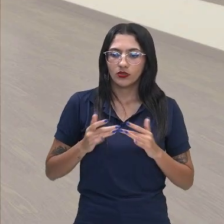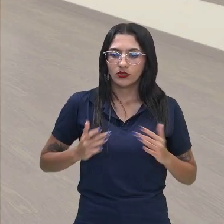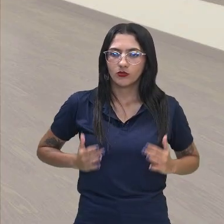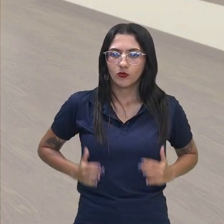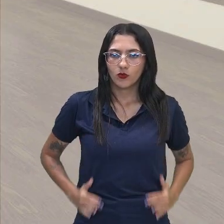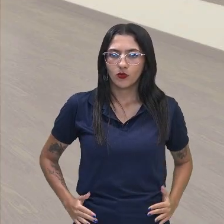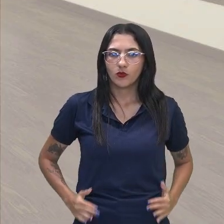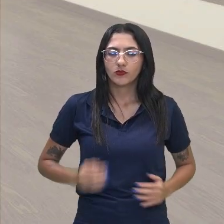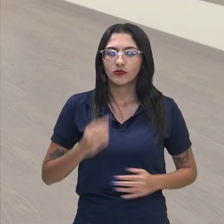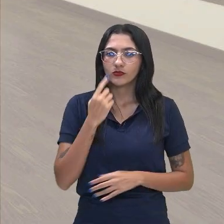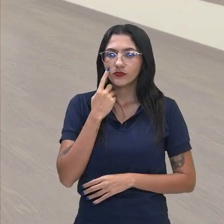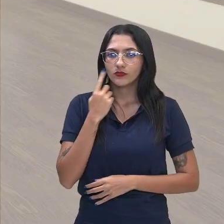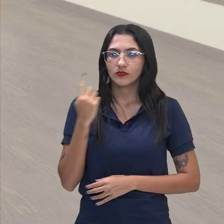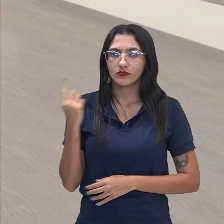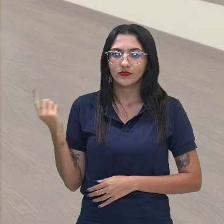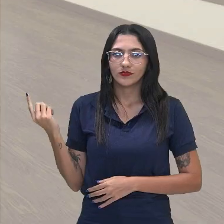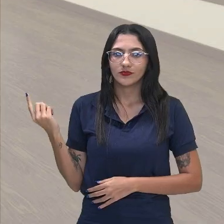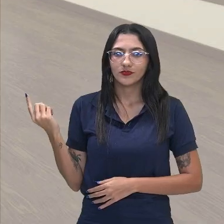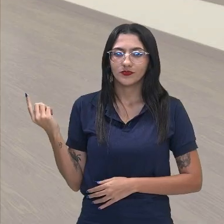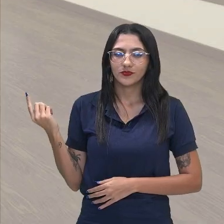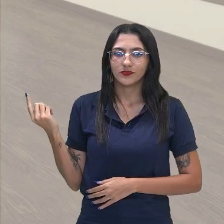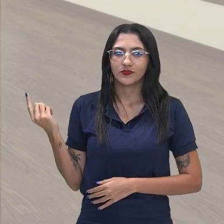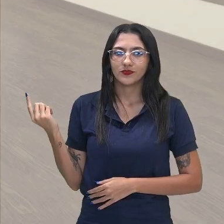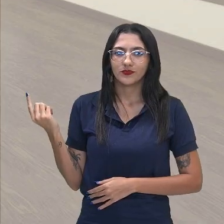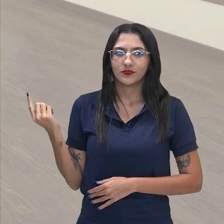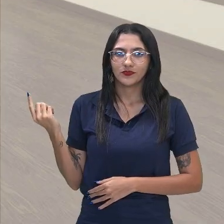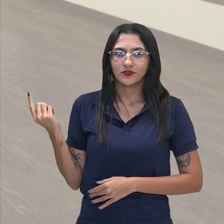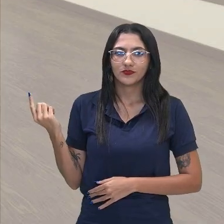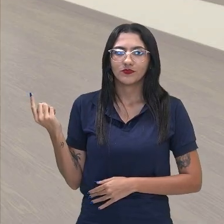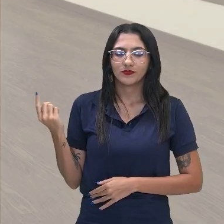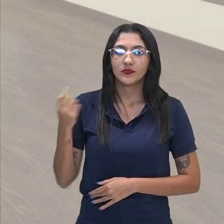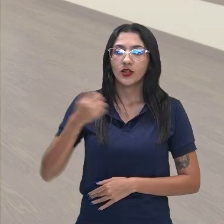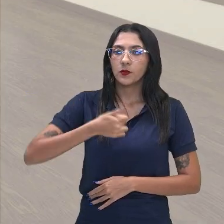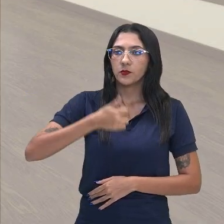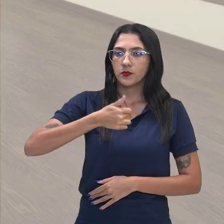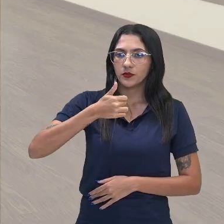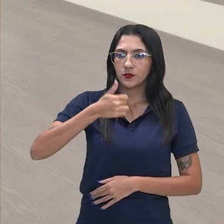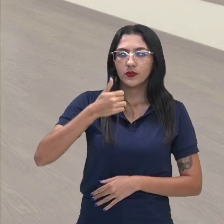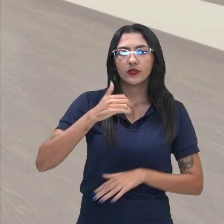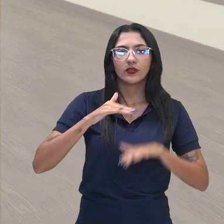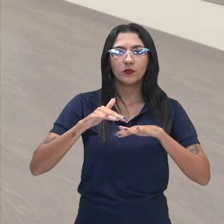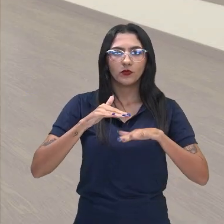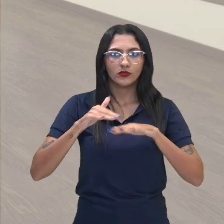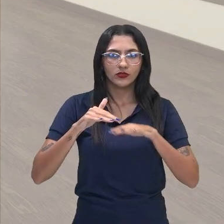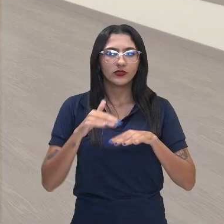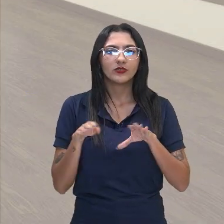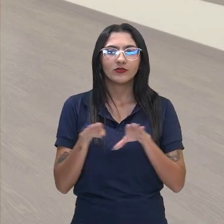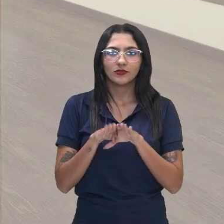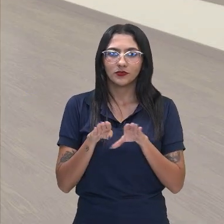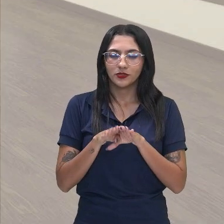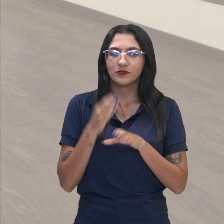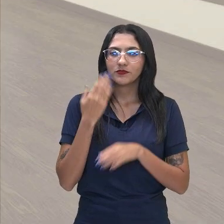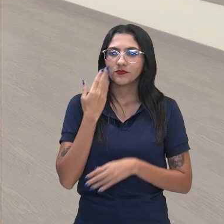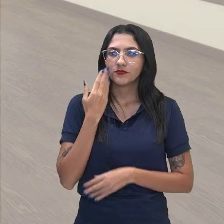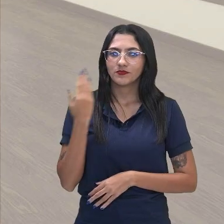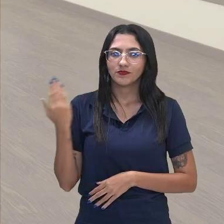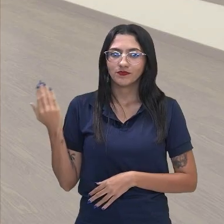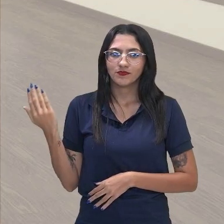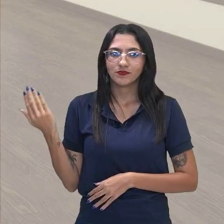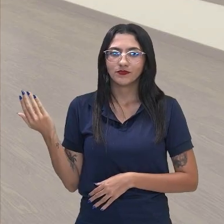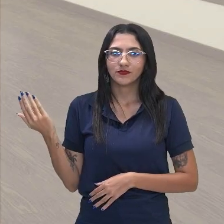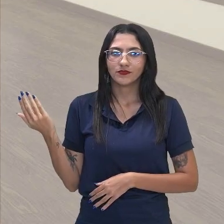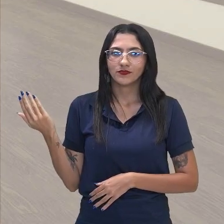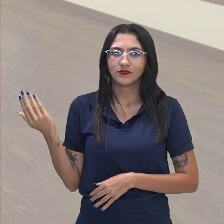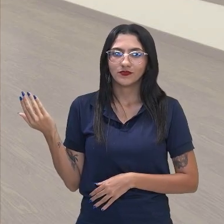eu vou afastar. Eu coloco na primeira posição. Eu afastei do meu centro, dessa